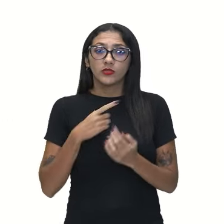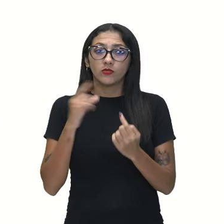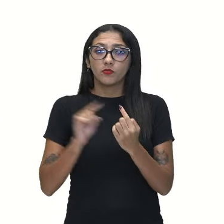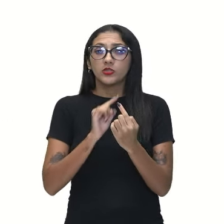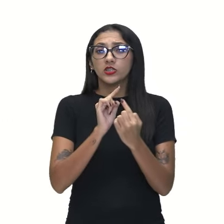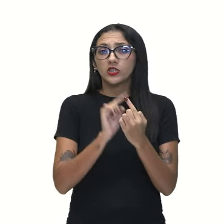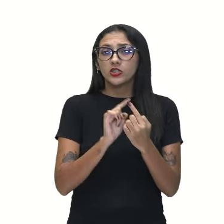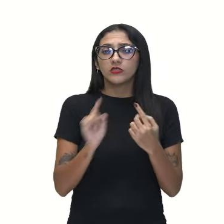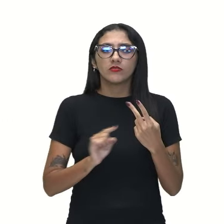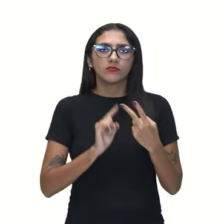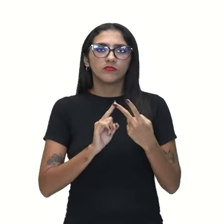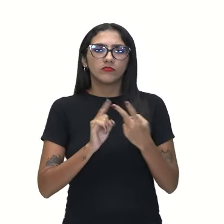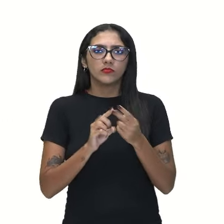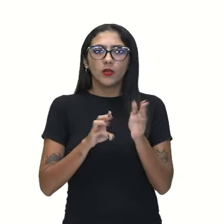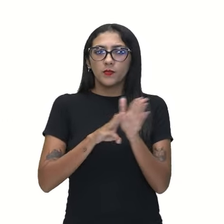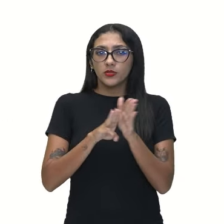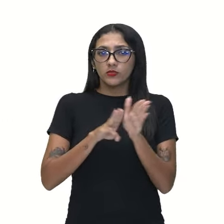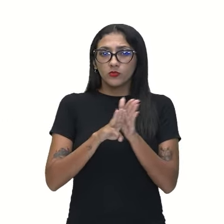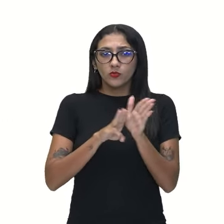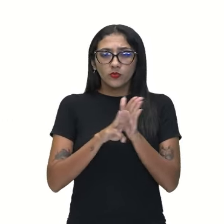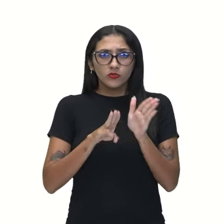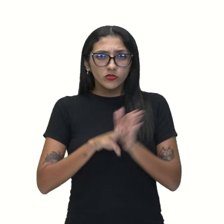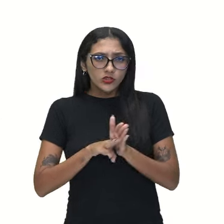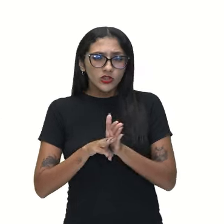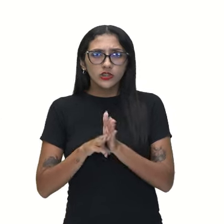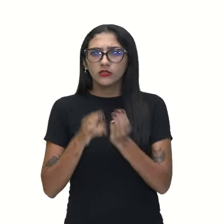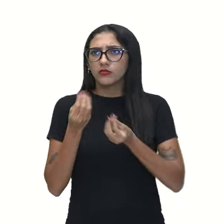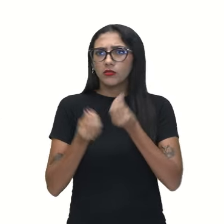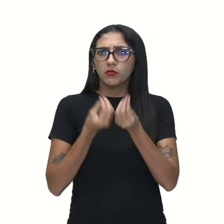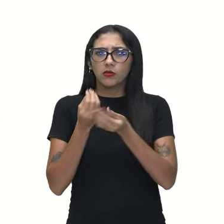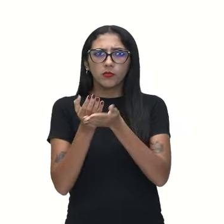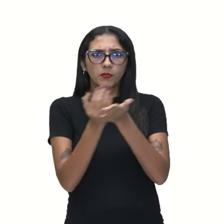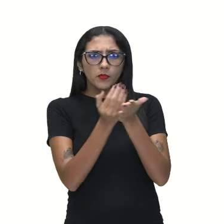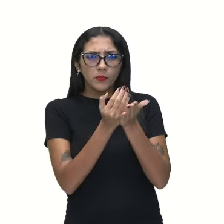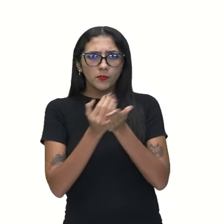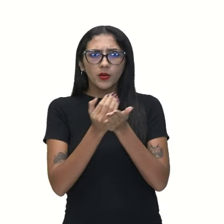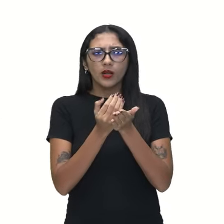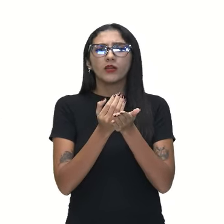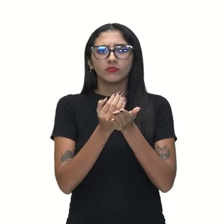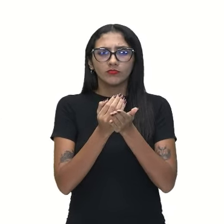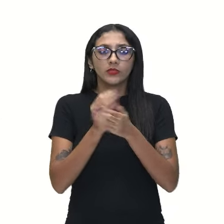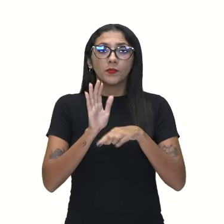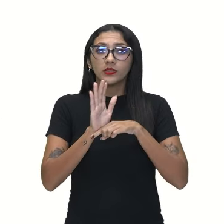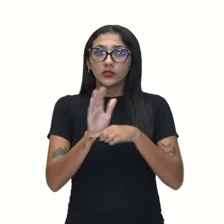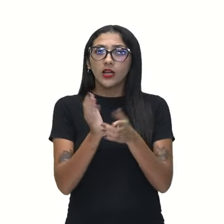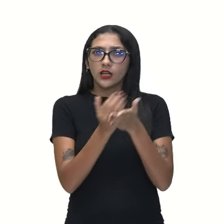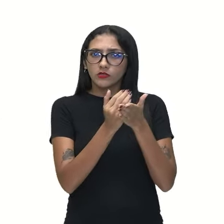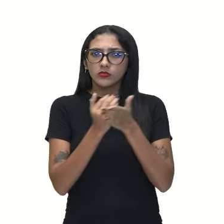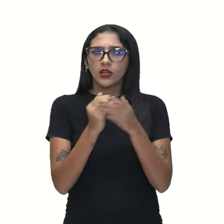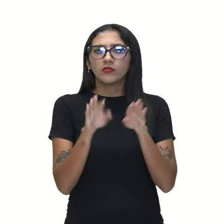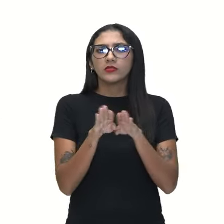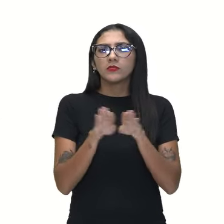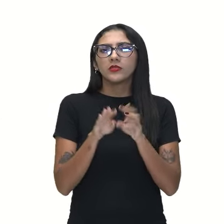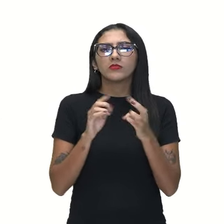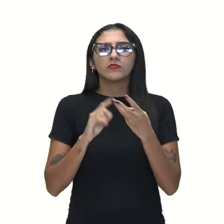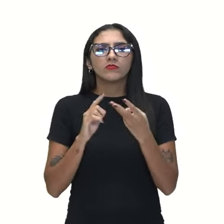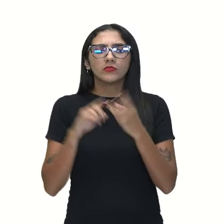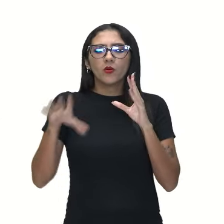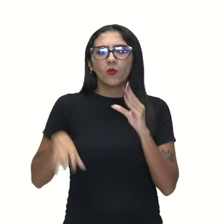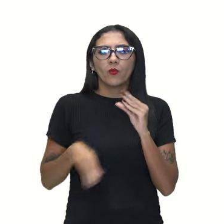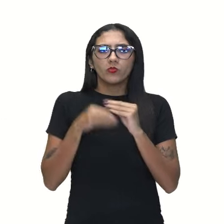finalidades, metodologias do estudo que foi feito, os resultados apresentados e as